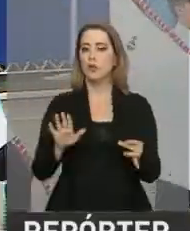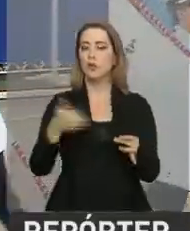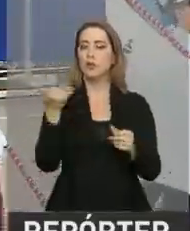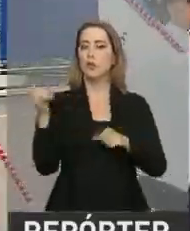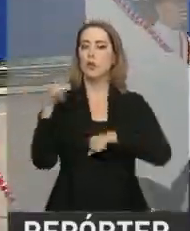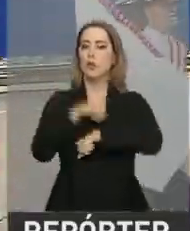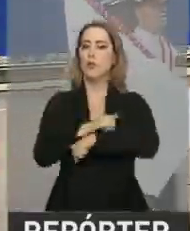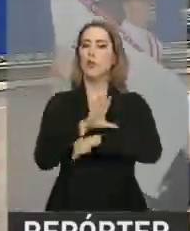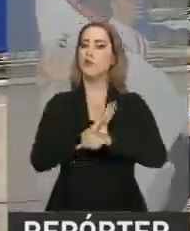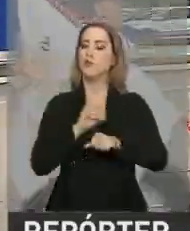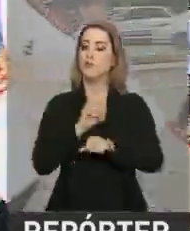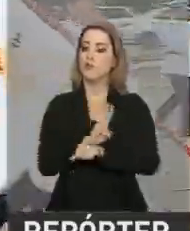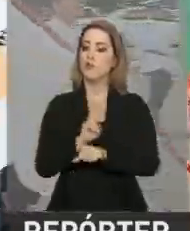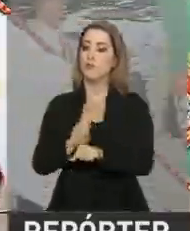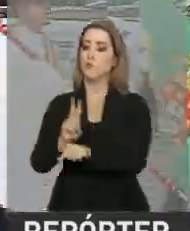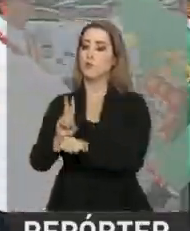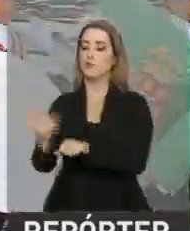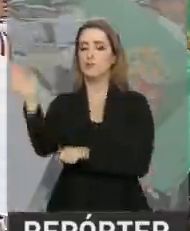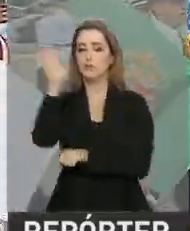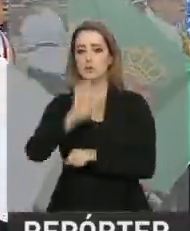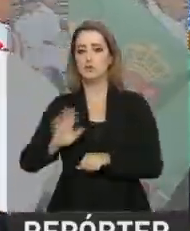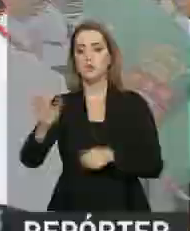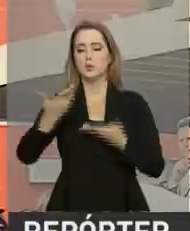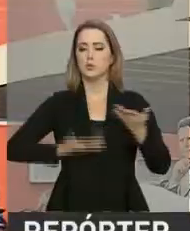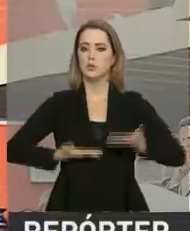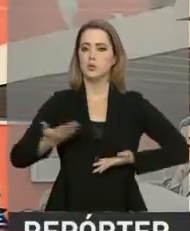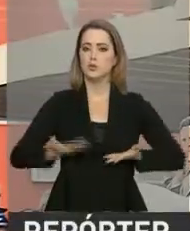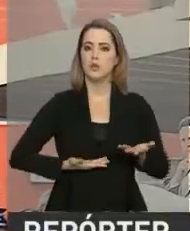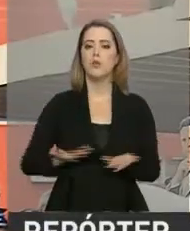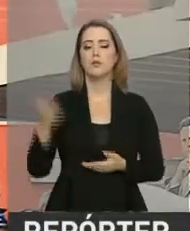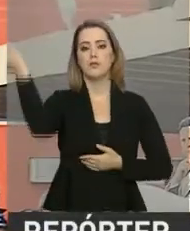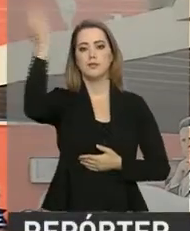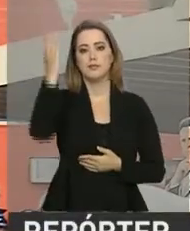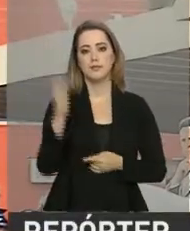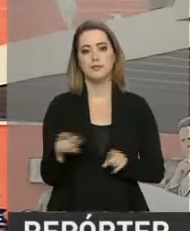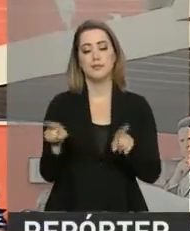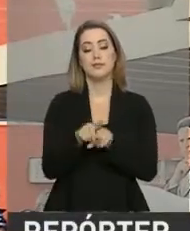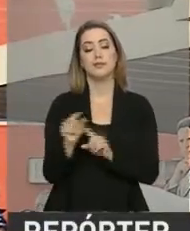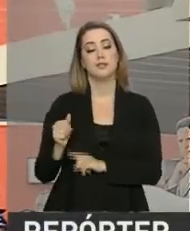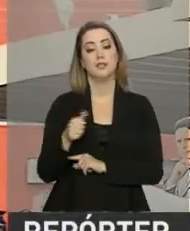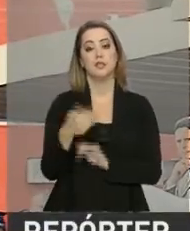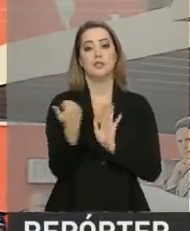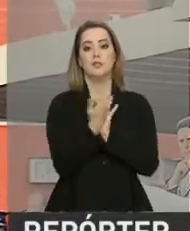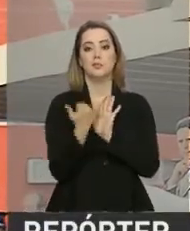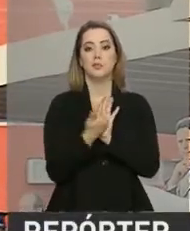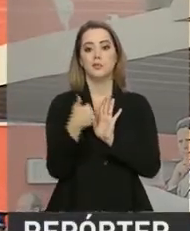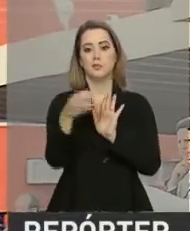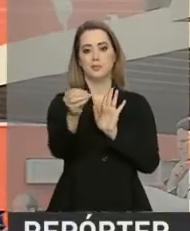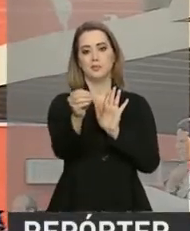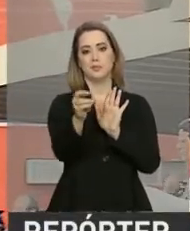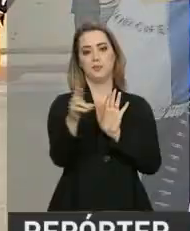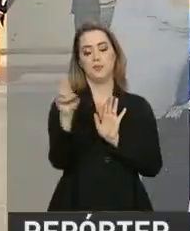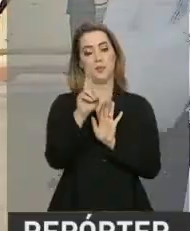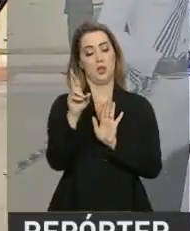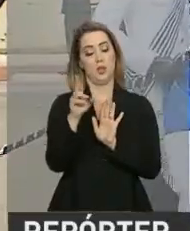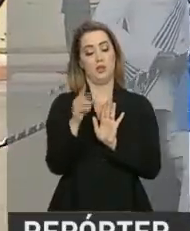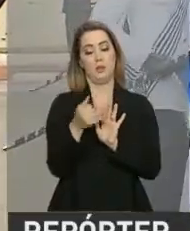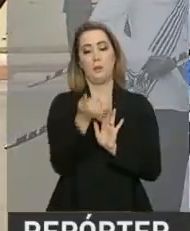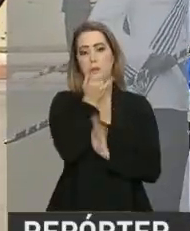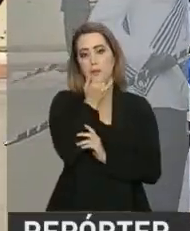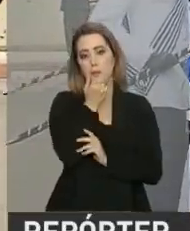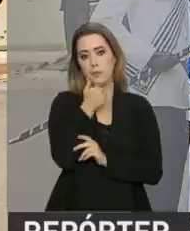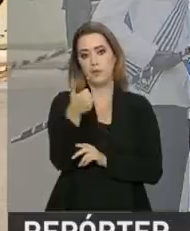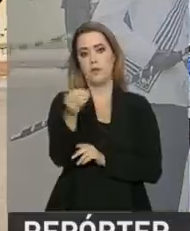e nos serviços prestados aos brasileiros e falou sobre o projeto que vai comemorar os 100 anos da aeronáutica o